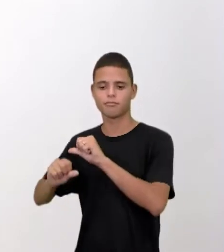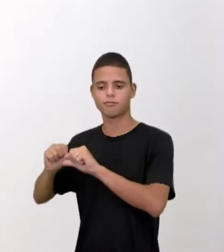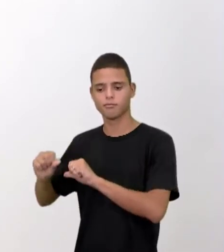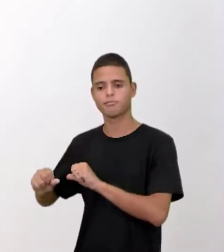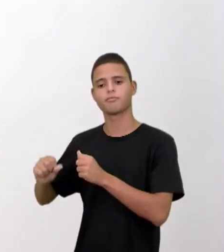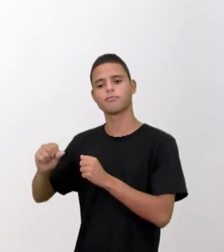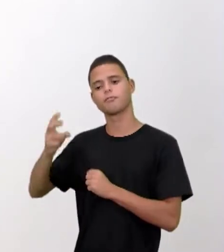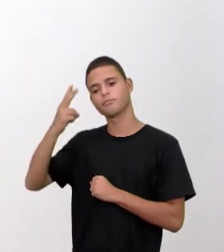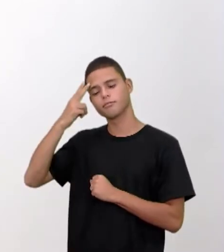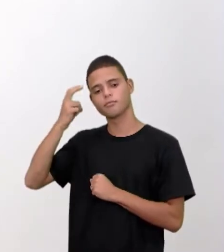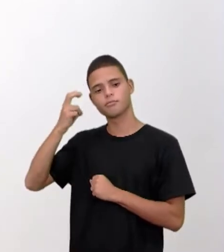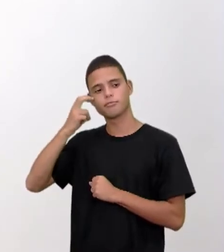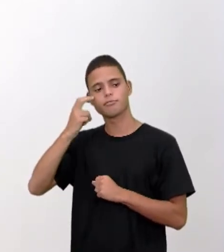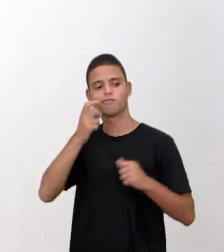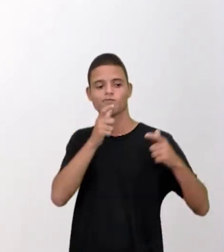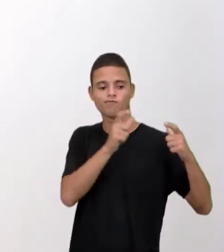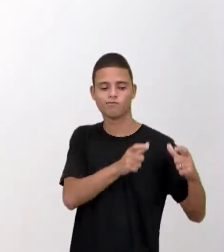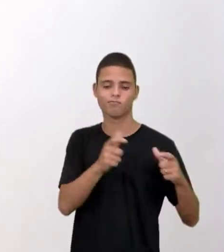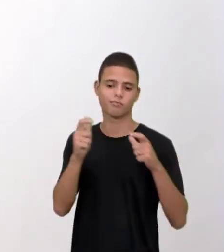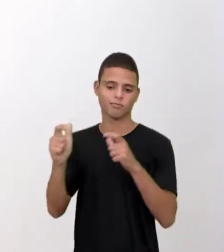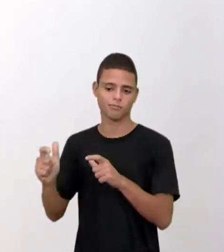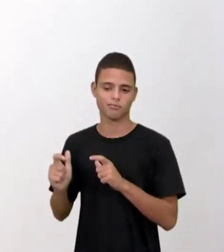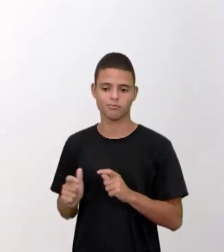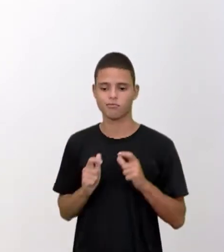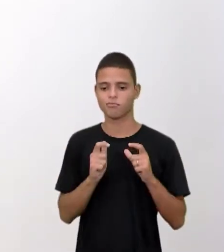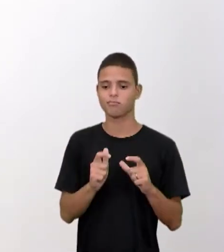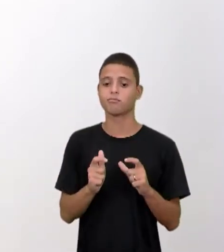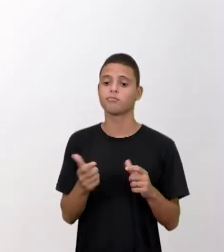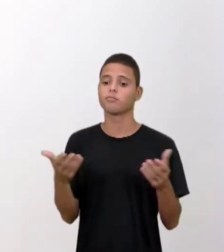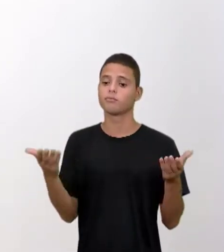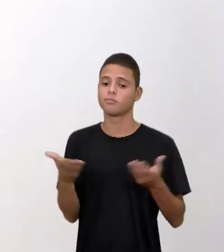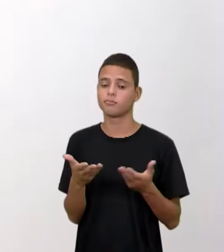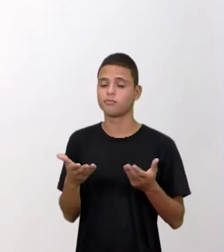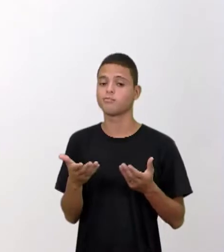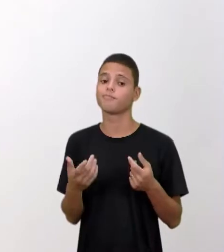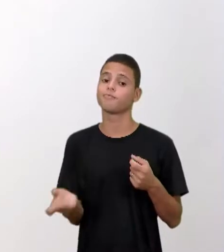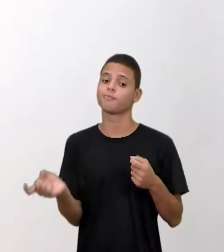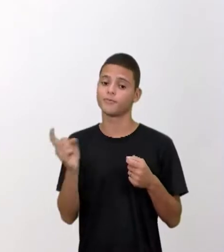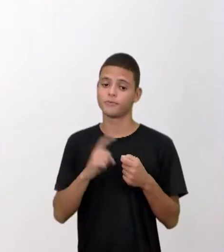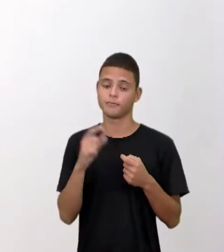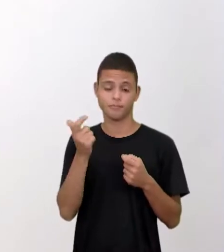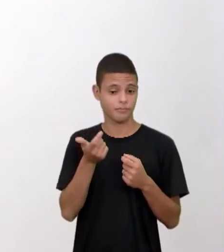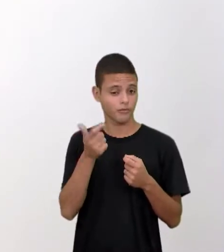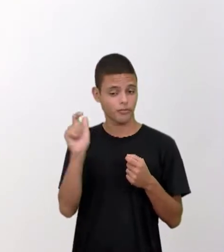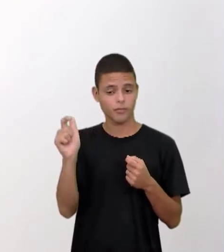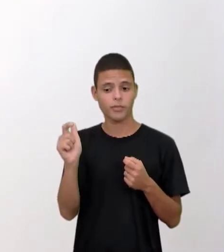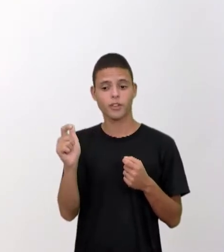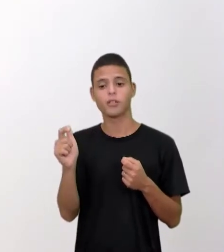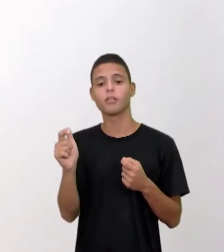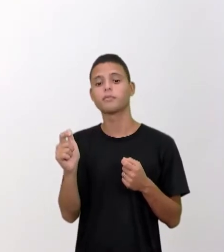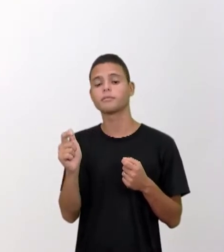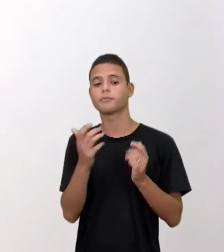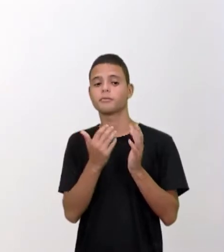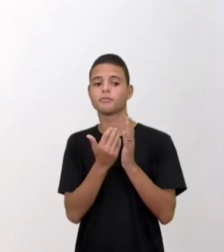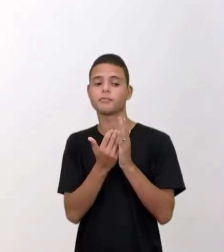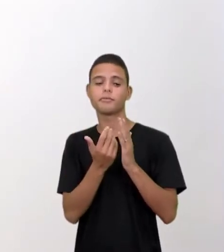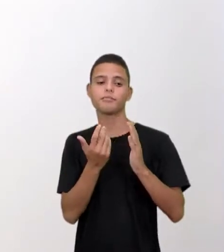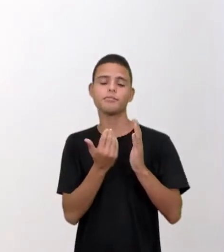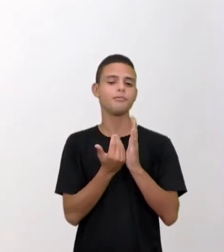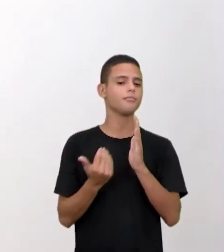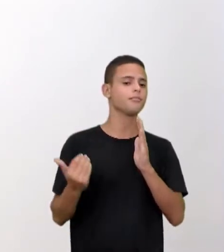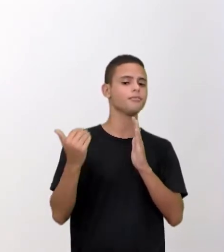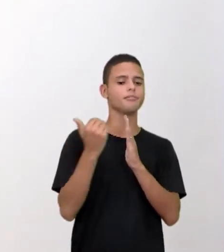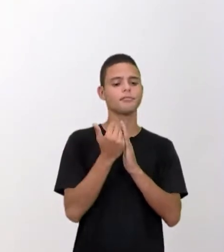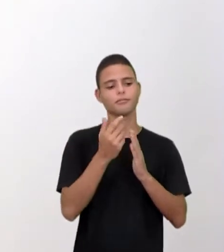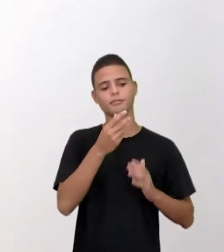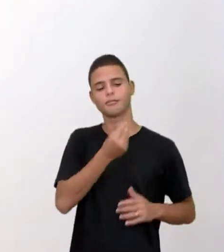longo do tempo, de lugar para lugar. E agora a gente vai voltar os nossos olhos um pouco mais para a nossa realidade.